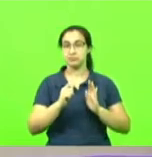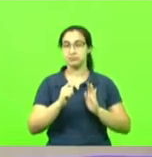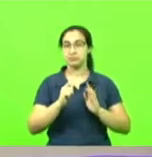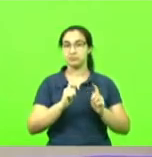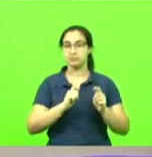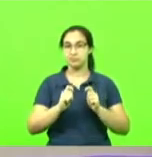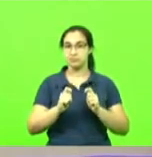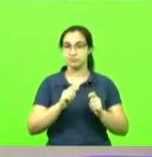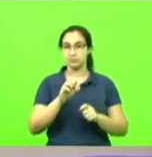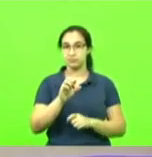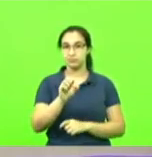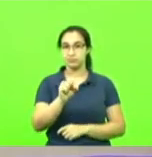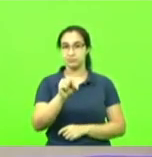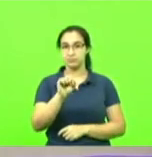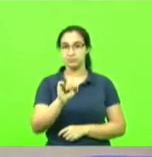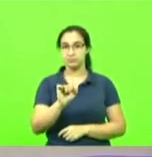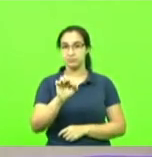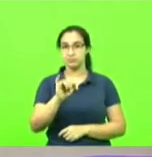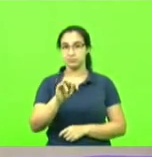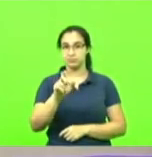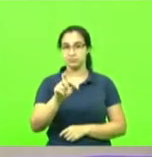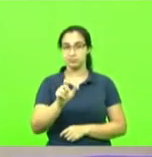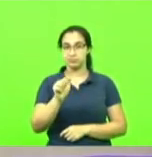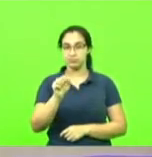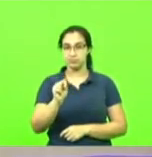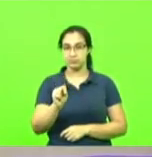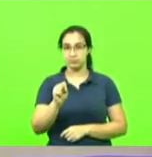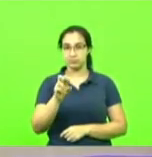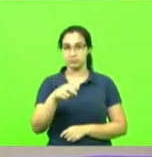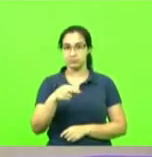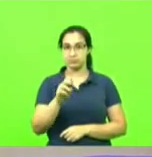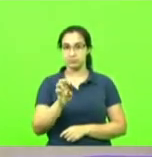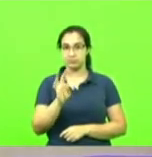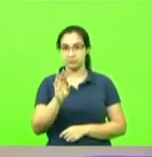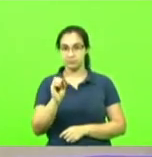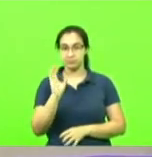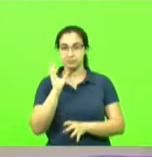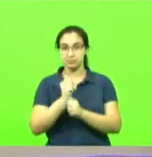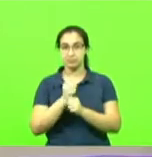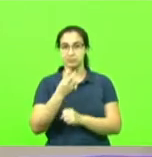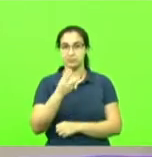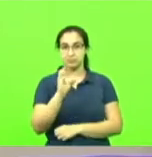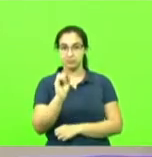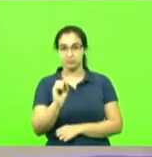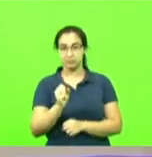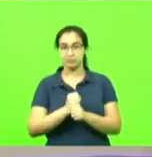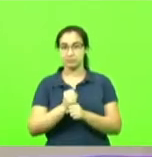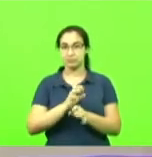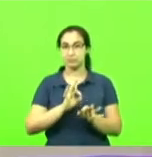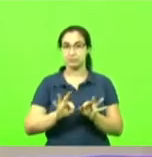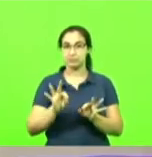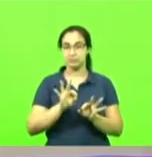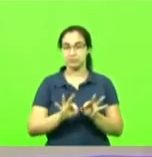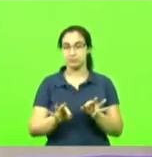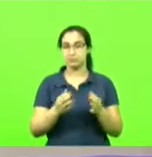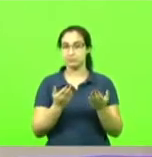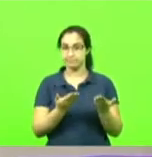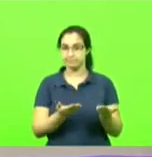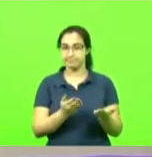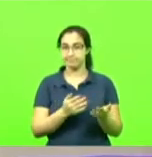número 45, pela passagem dos 30 anos de fundação da referida entidade. Em discussão?